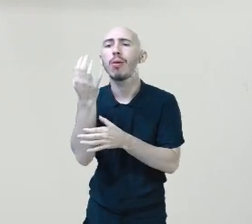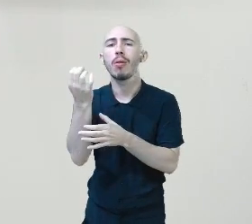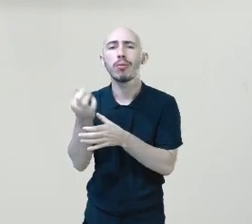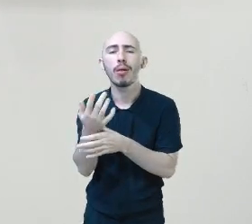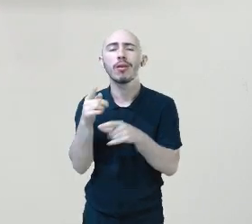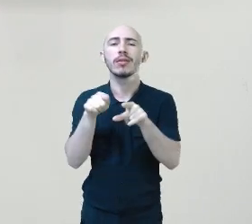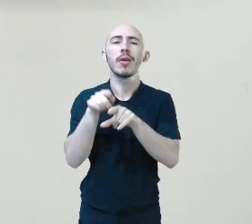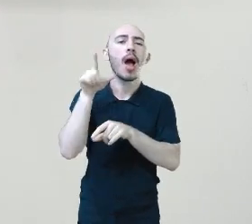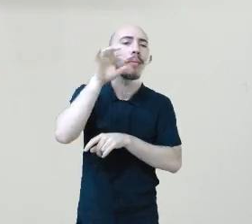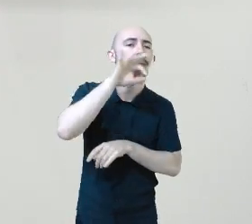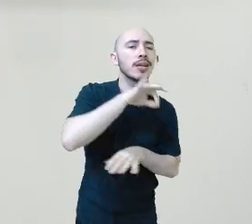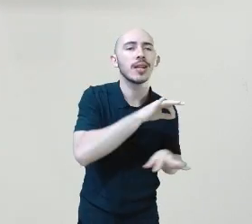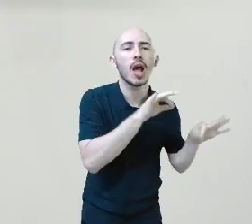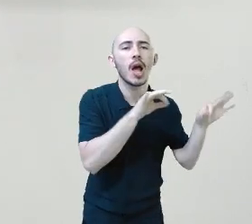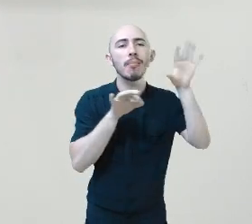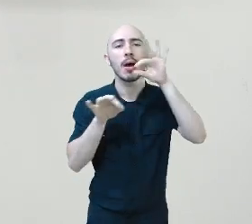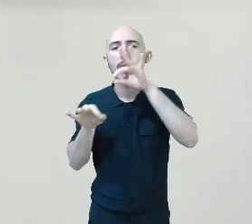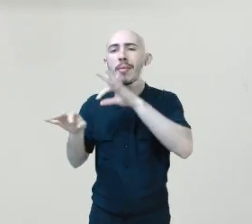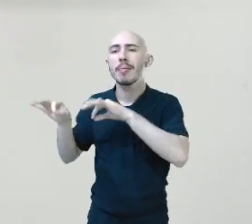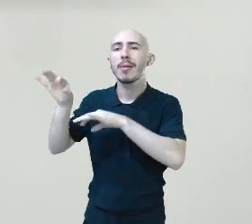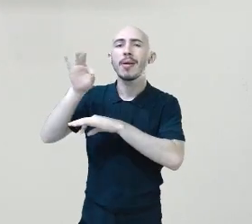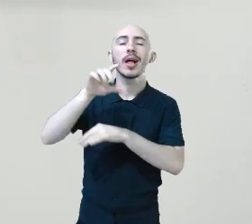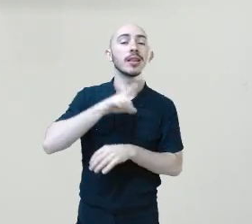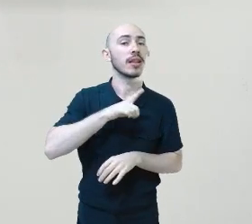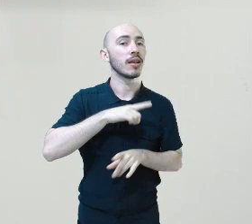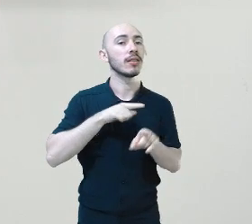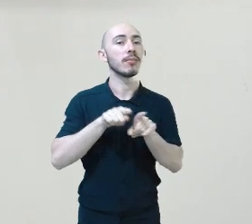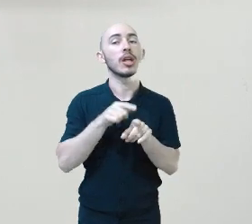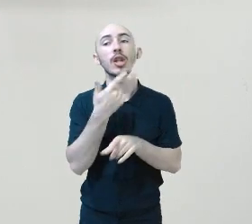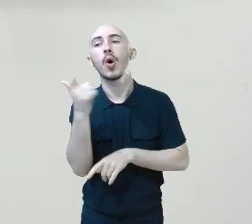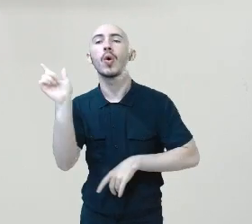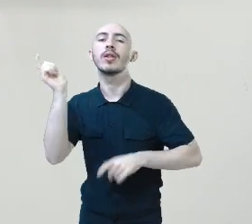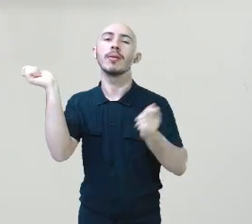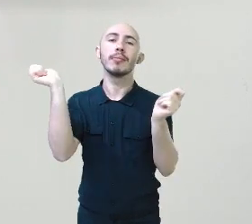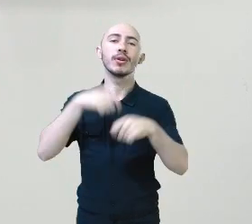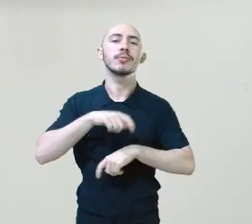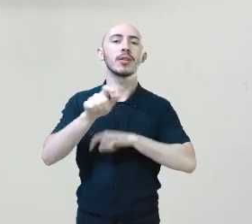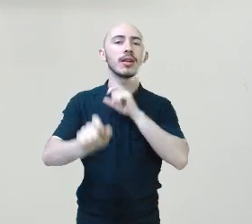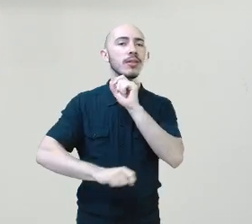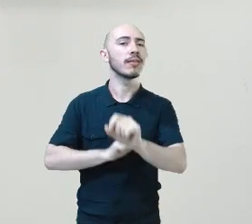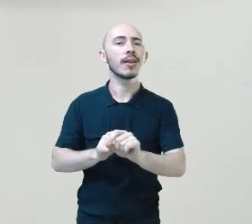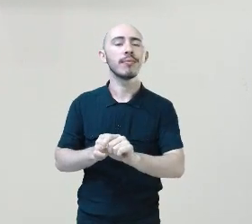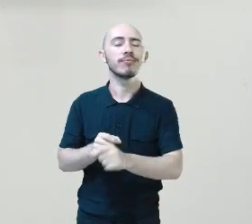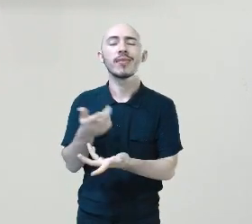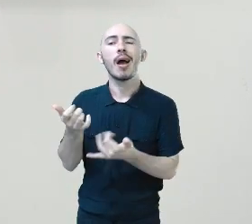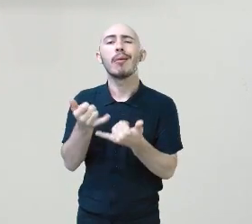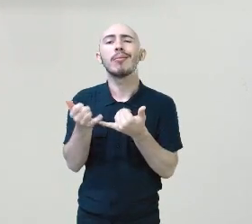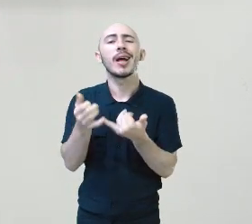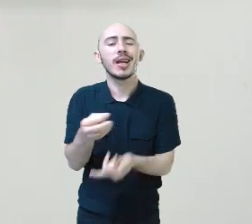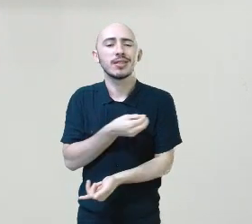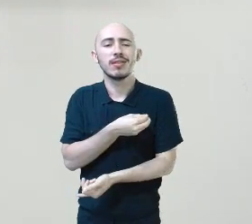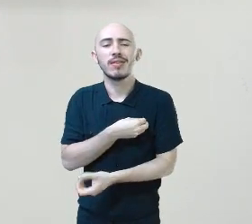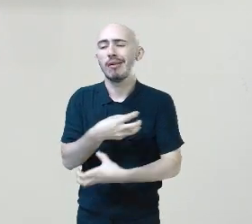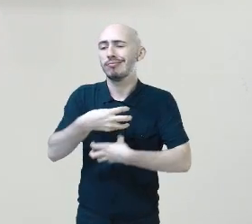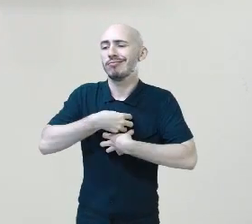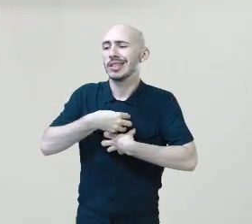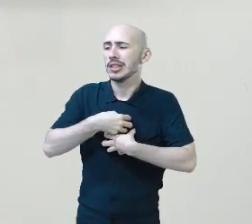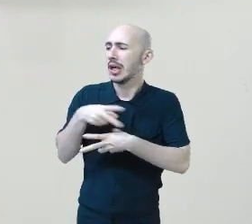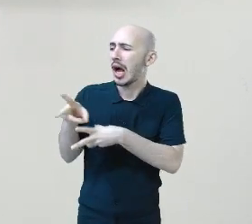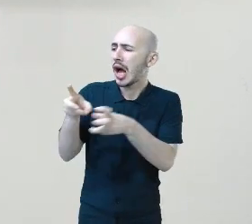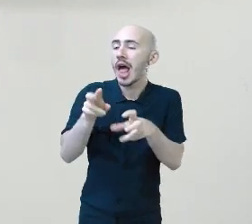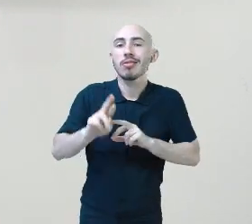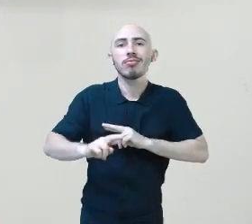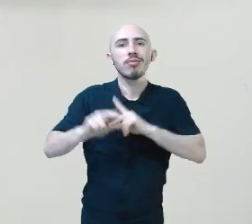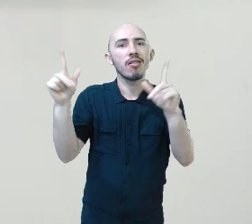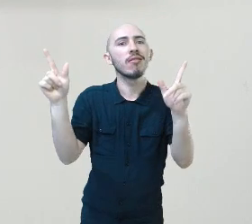chegar, nós temos uma outra possibilidade. É como se estivéssemos vivendo uma outra energia dentro do espaço.